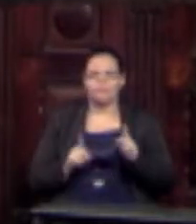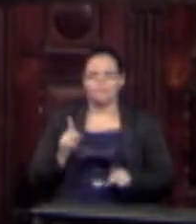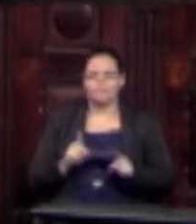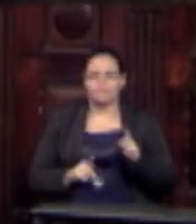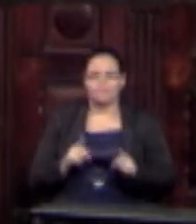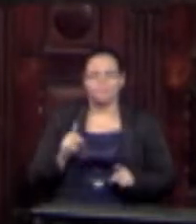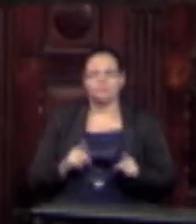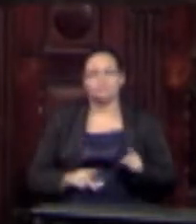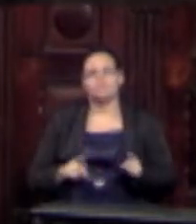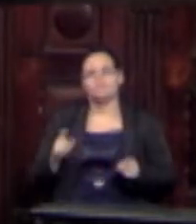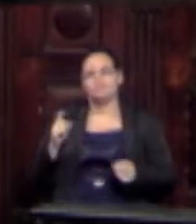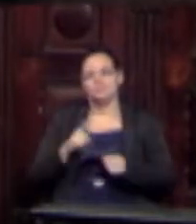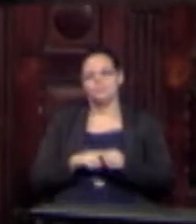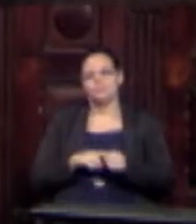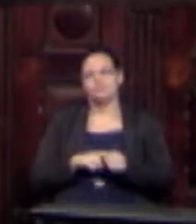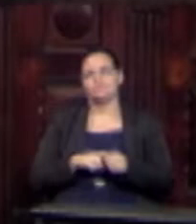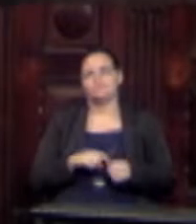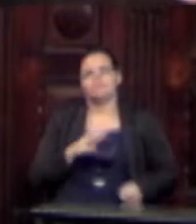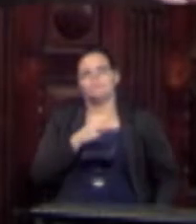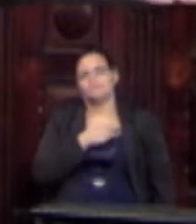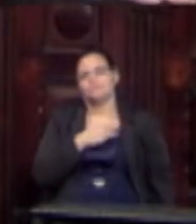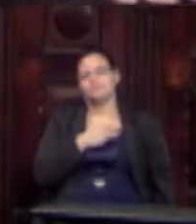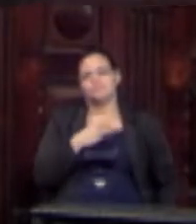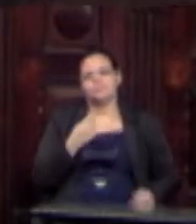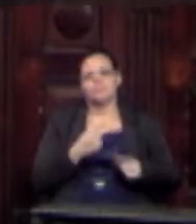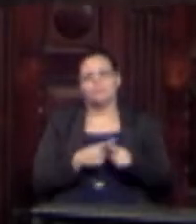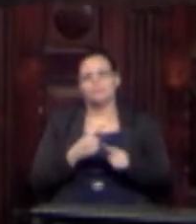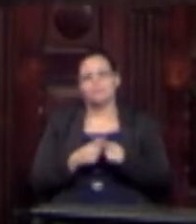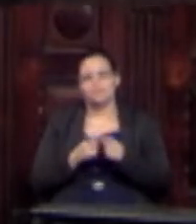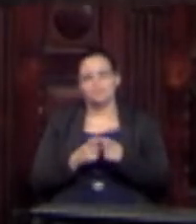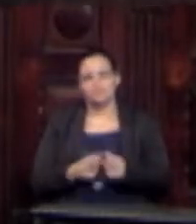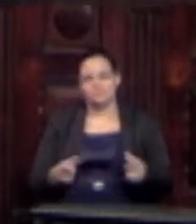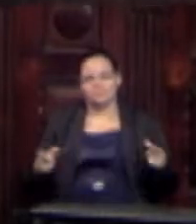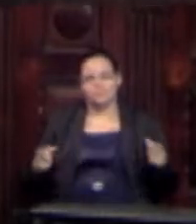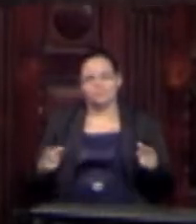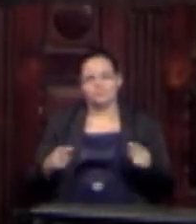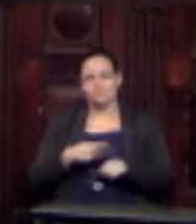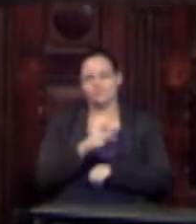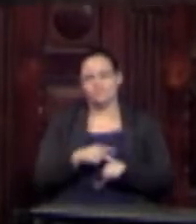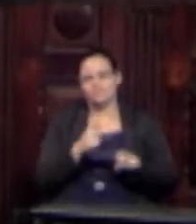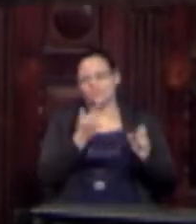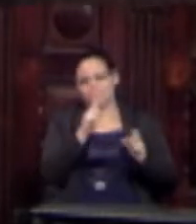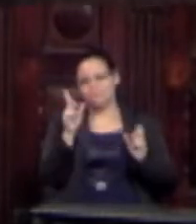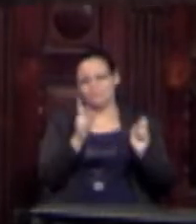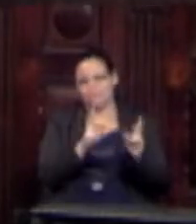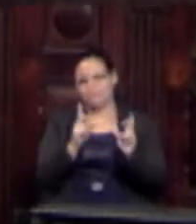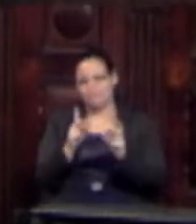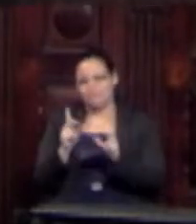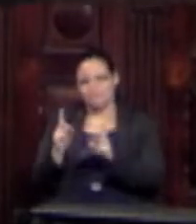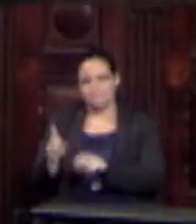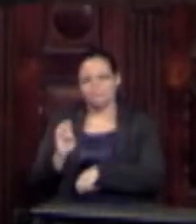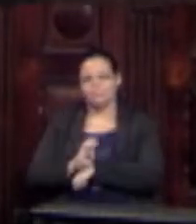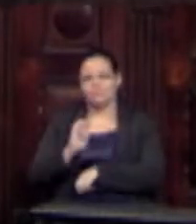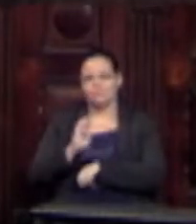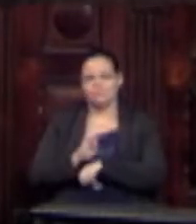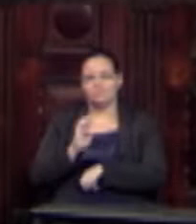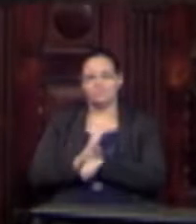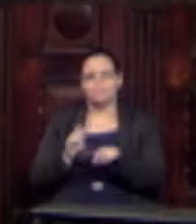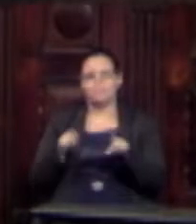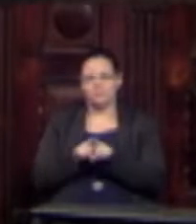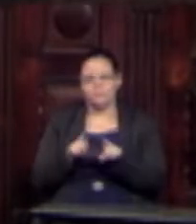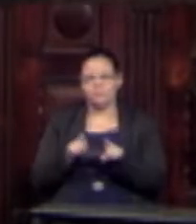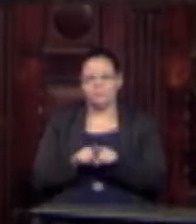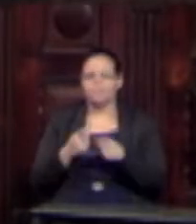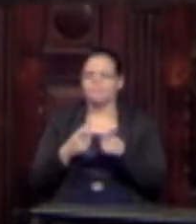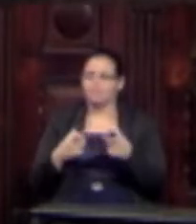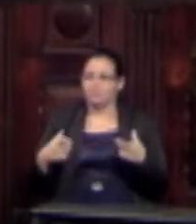ligado ao Ministério da Fazenda, porque com o crescimento das exportações, os estados também